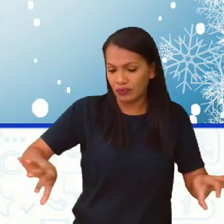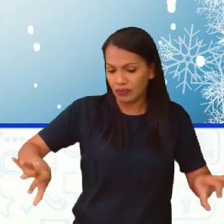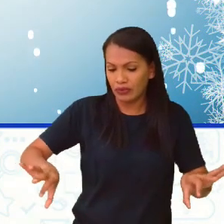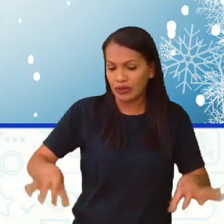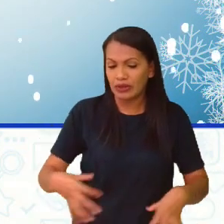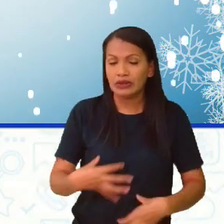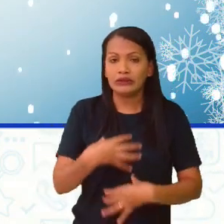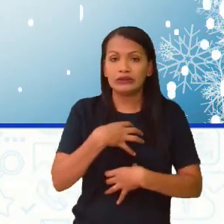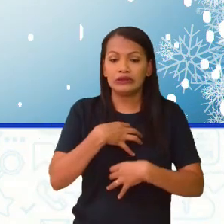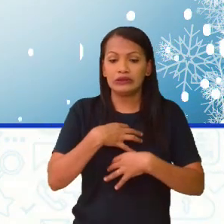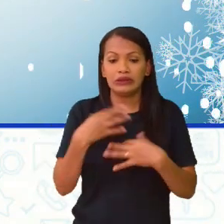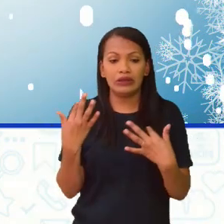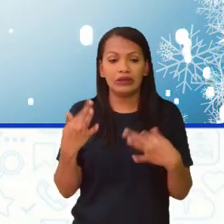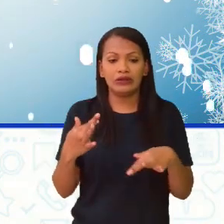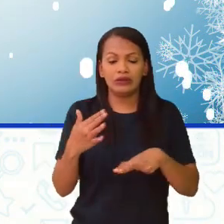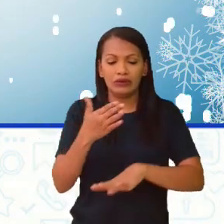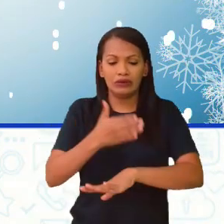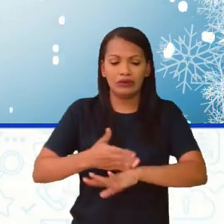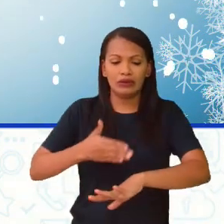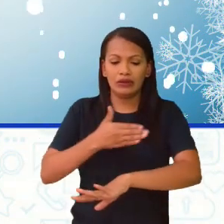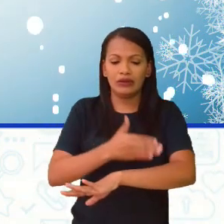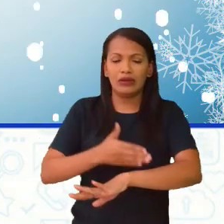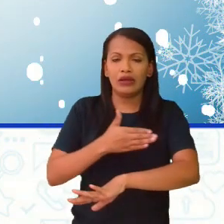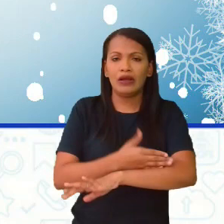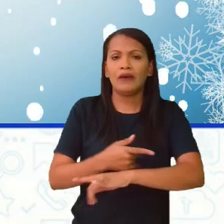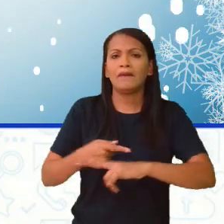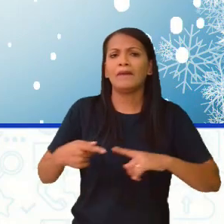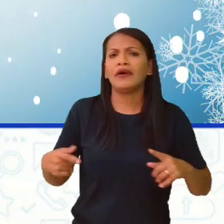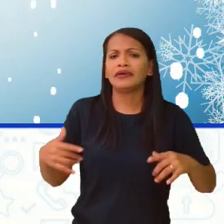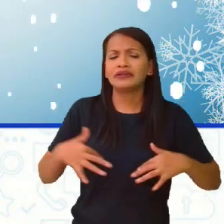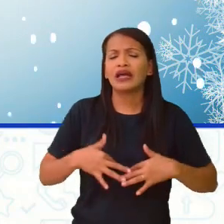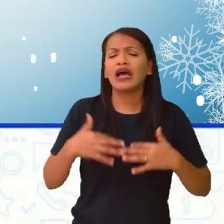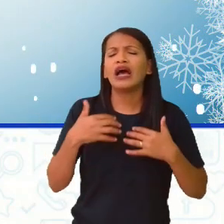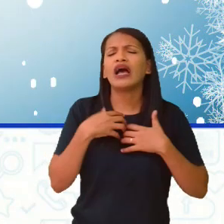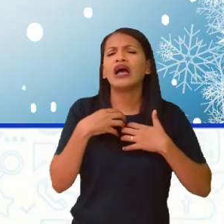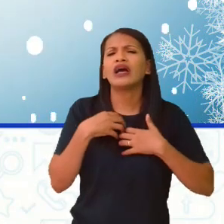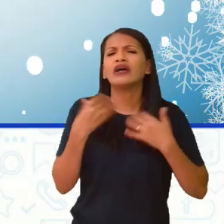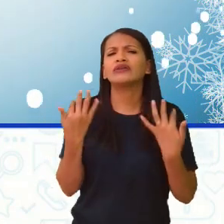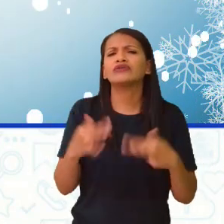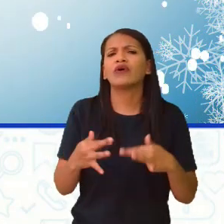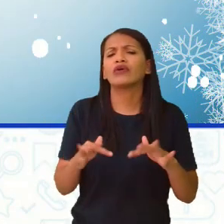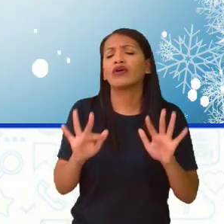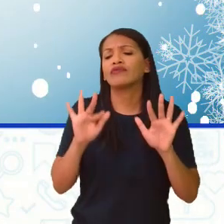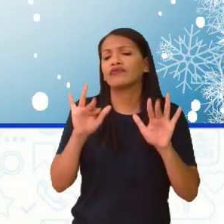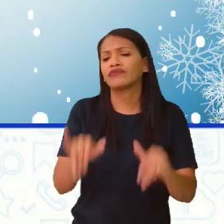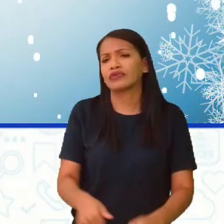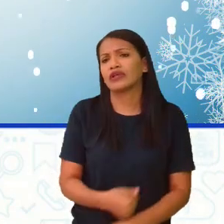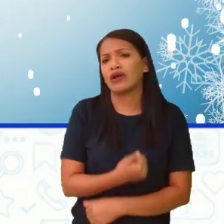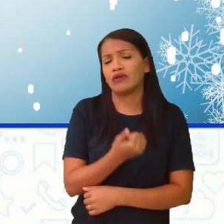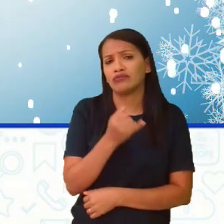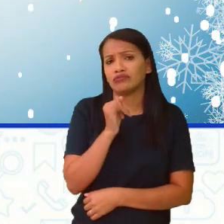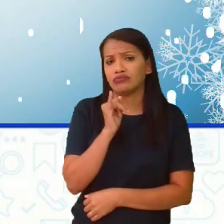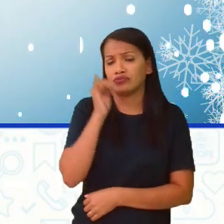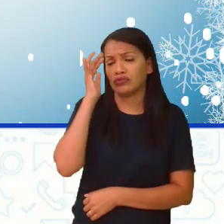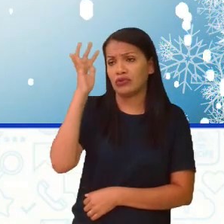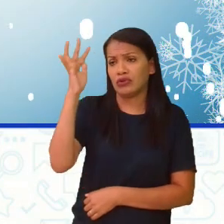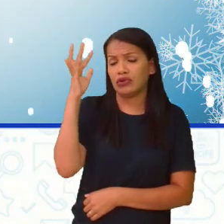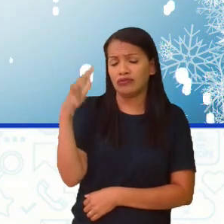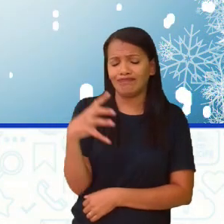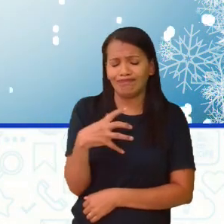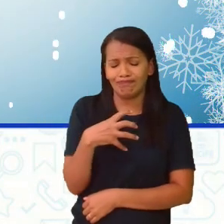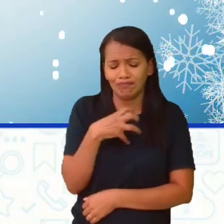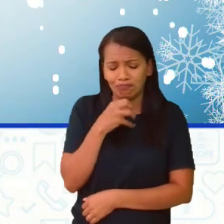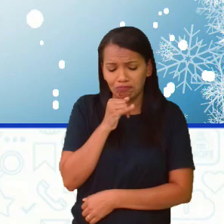sentia dores pelos cortes, mas a sua dor, seu desalento, era pelo fim do seu sonho. A tristeza invadia